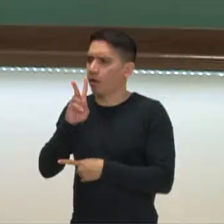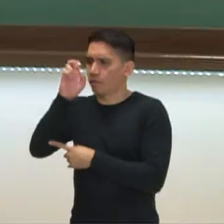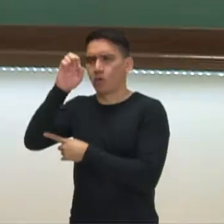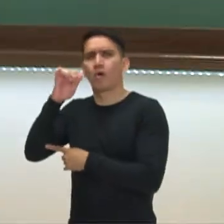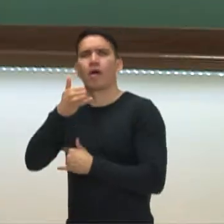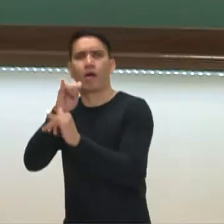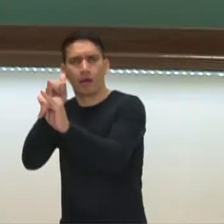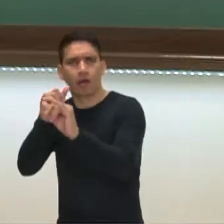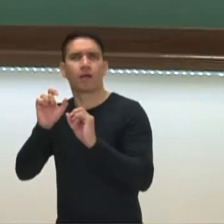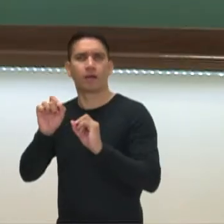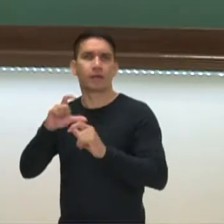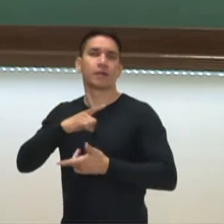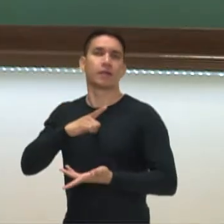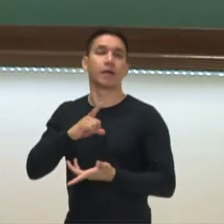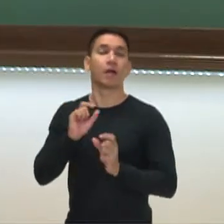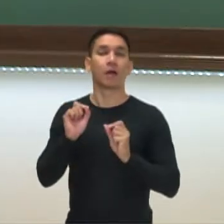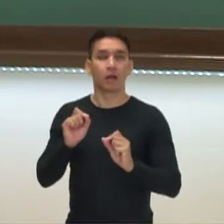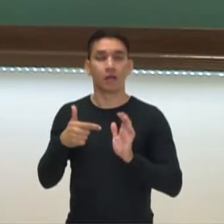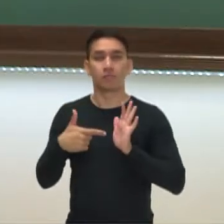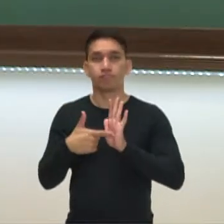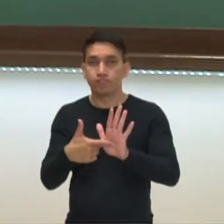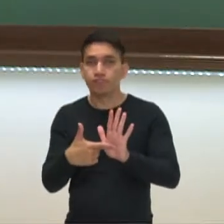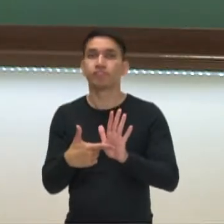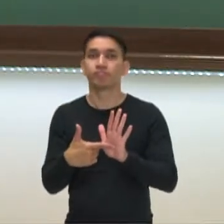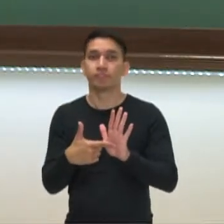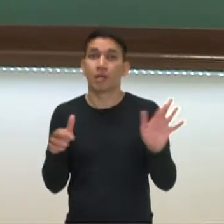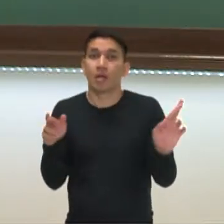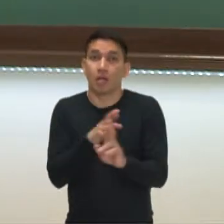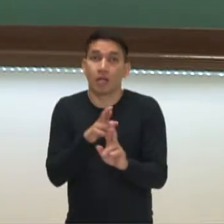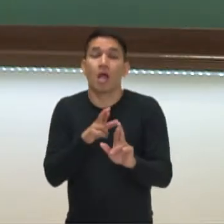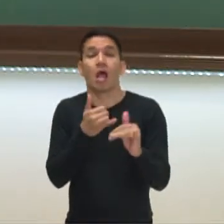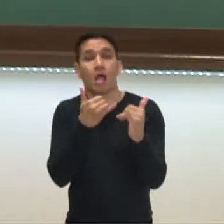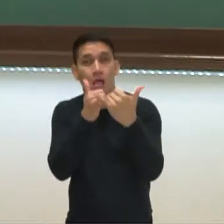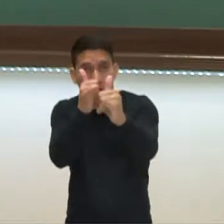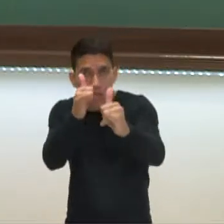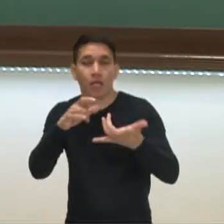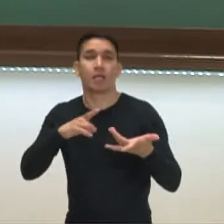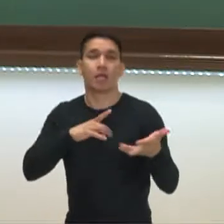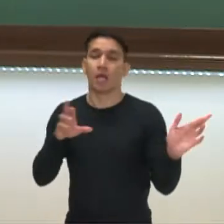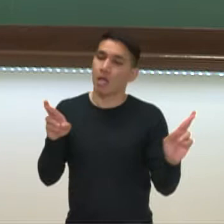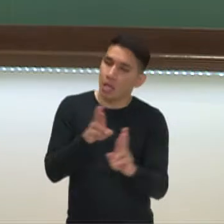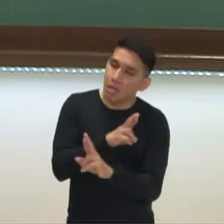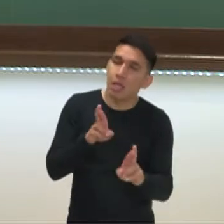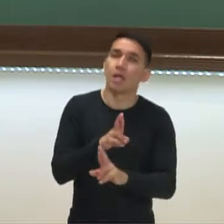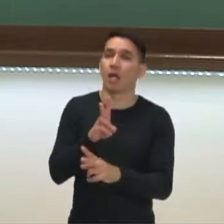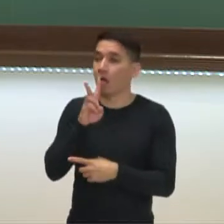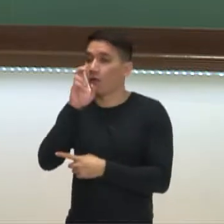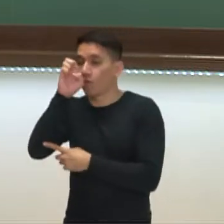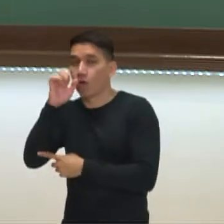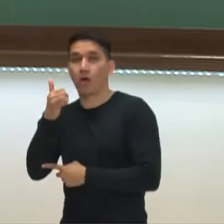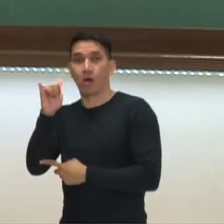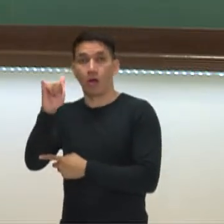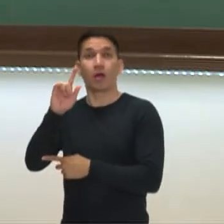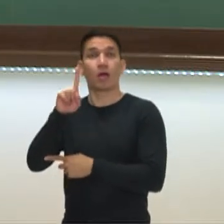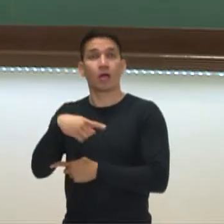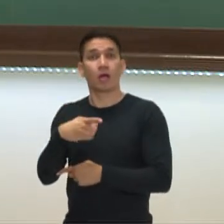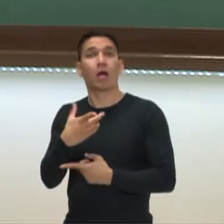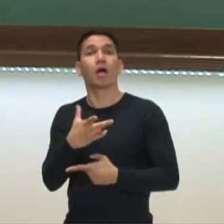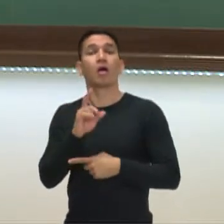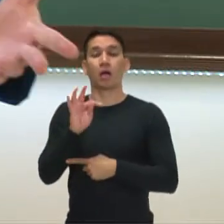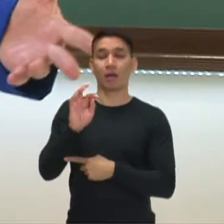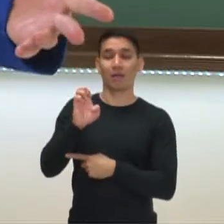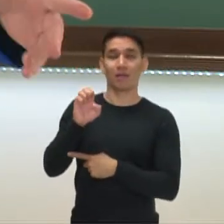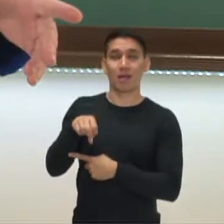Potência elétrica, que é a relação com energia, a relação de que potência elétrica é igual a tensão vezes